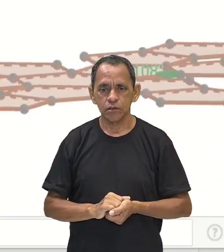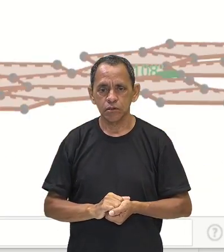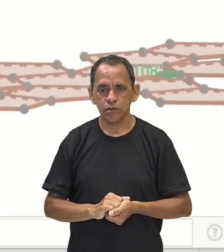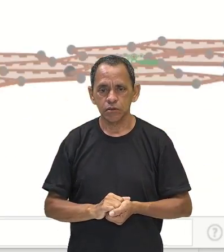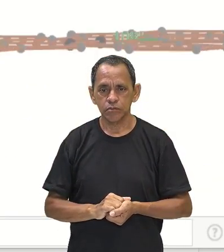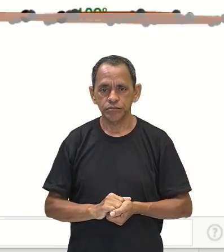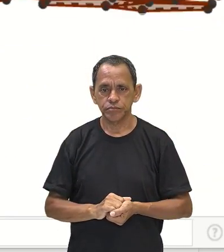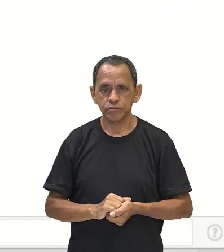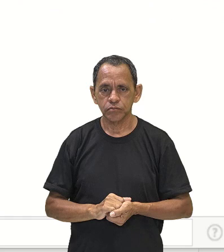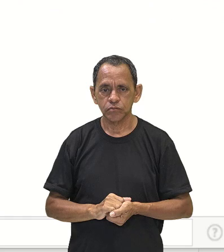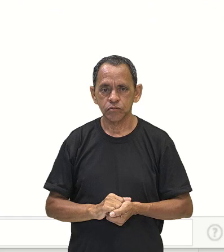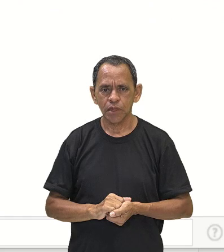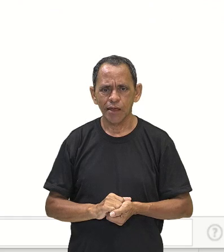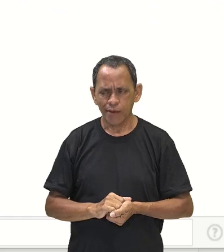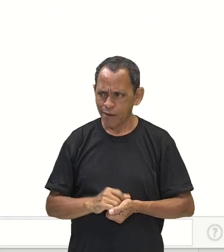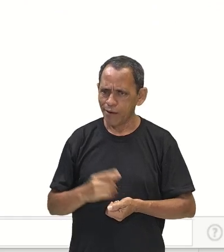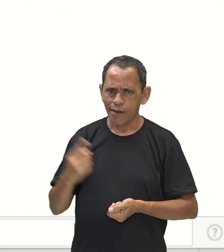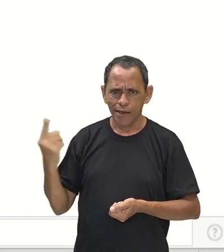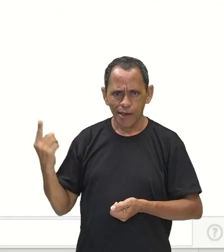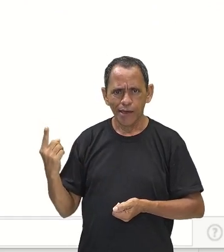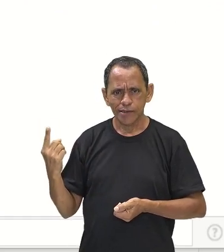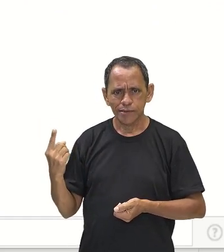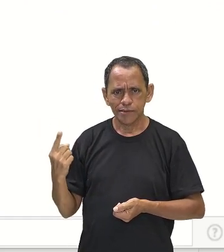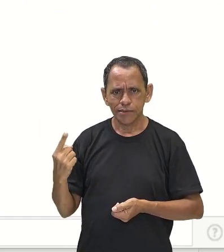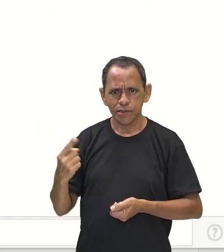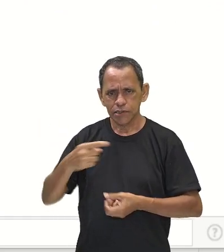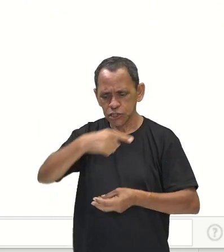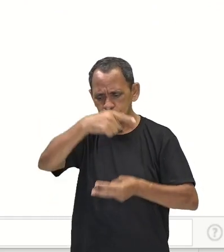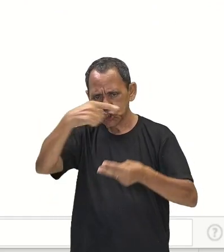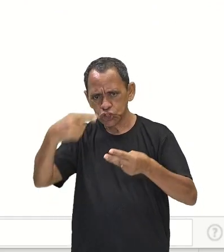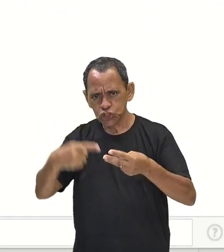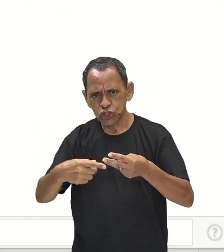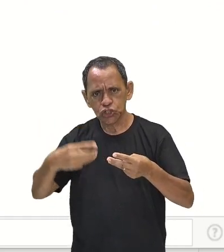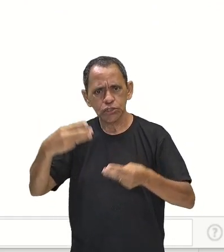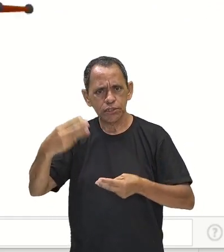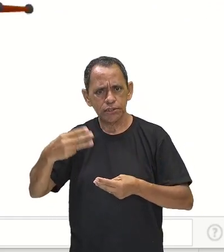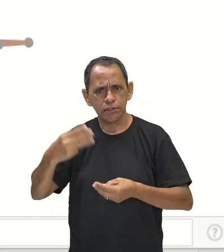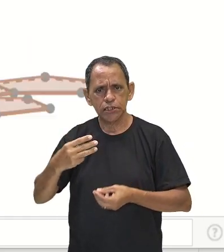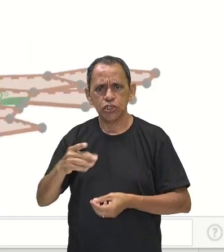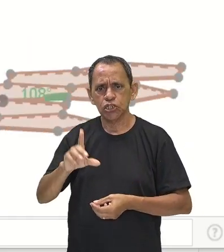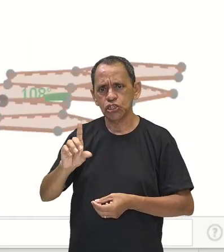colocar ele numa posição na qual fique mais visível.